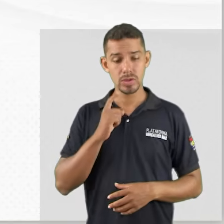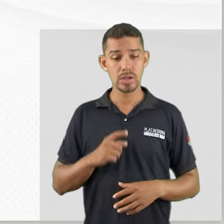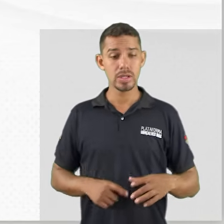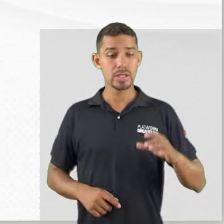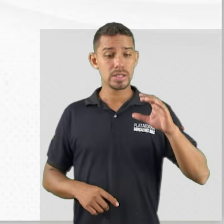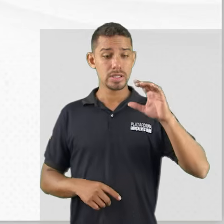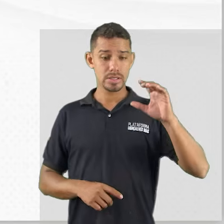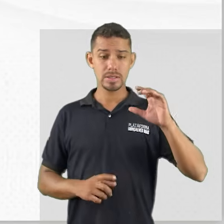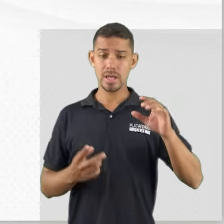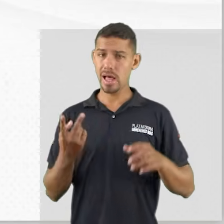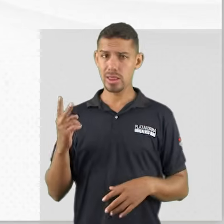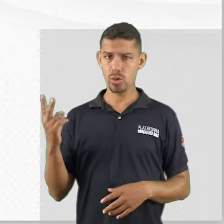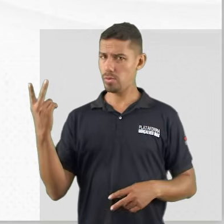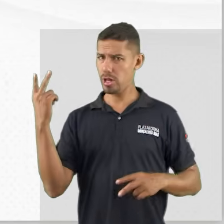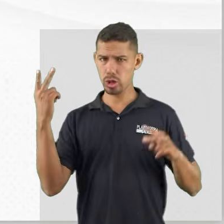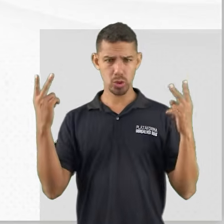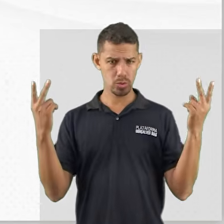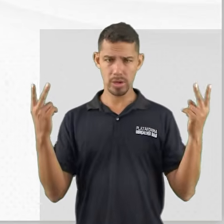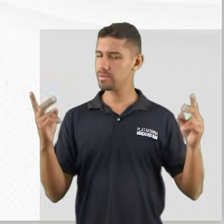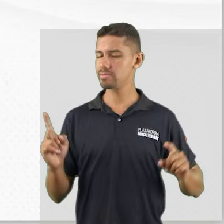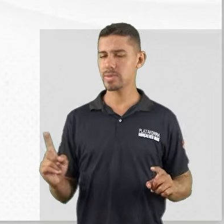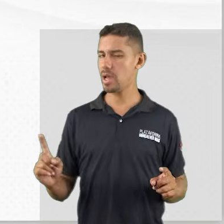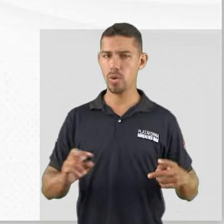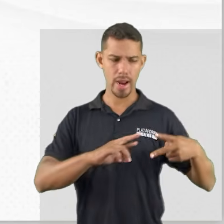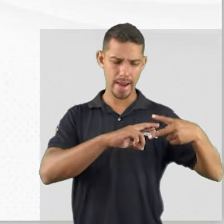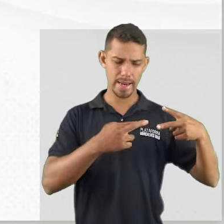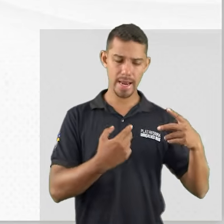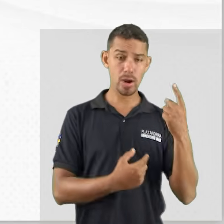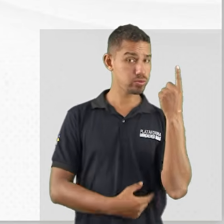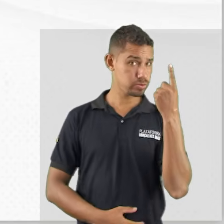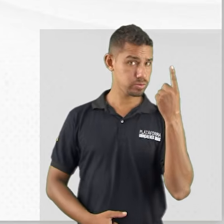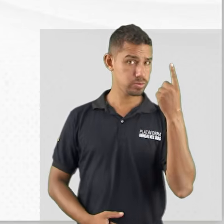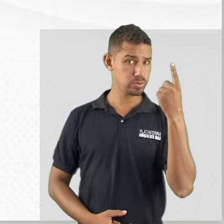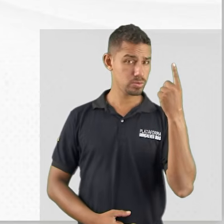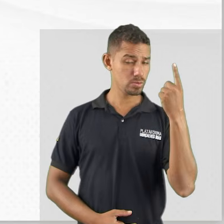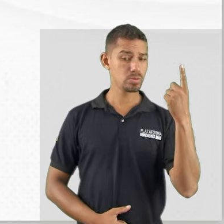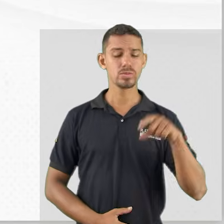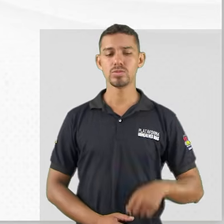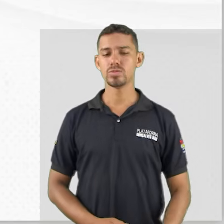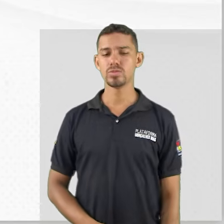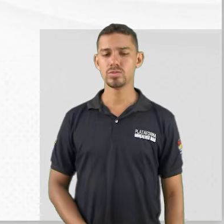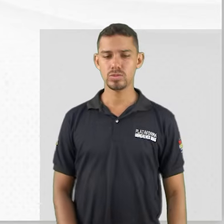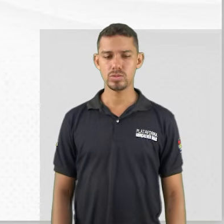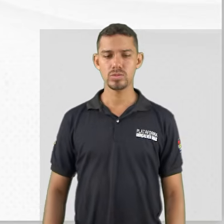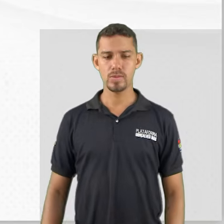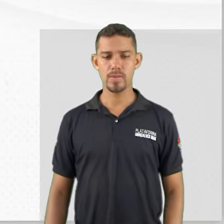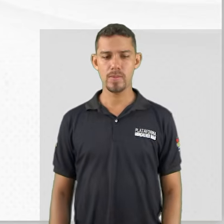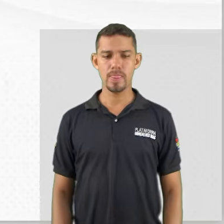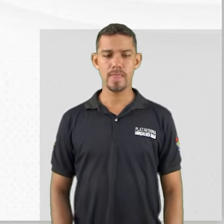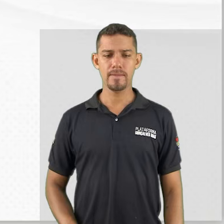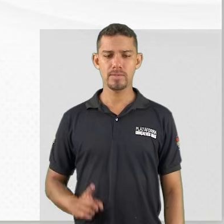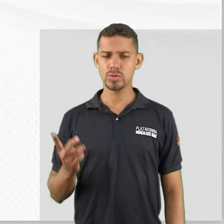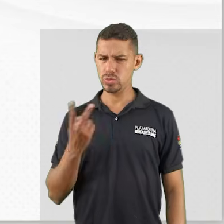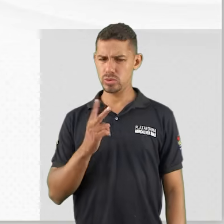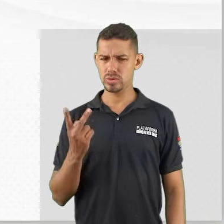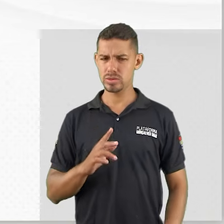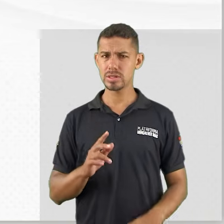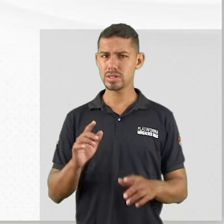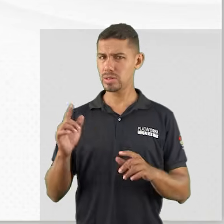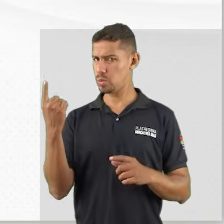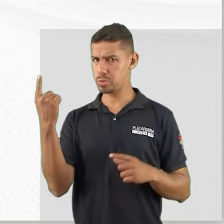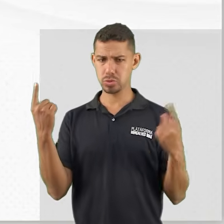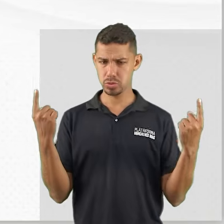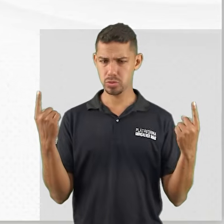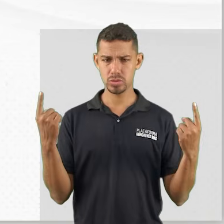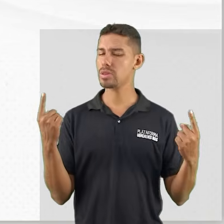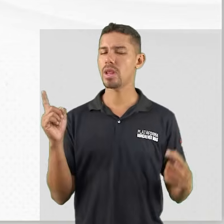demais. Ambos são fita dupla? Não, RNA não é fita dupla, né? Geralmente não é fita dupla. Letra D. Ambos são fita simples? Também